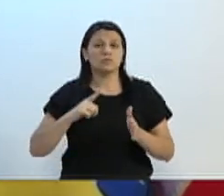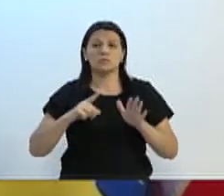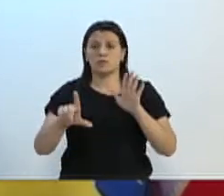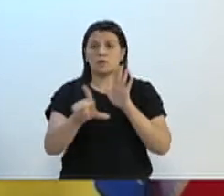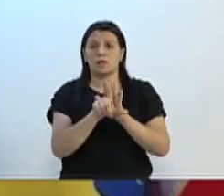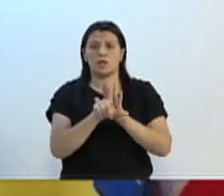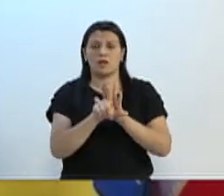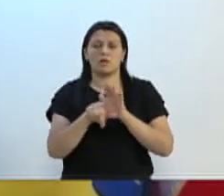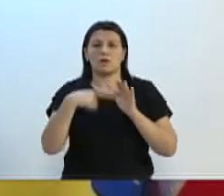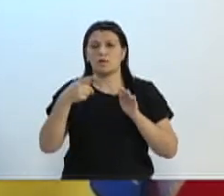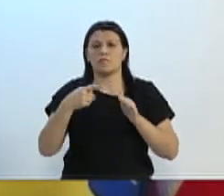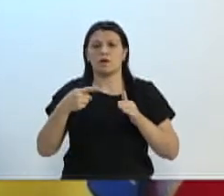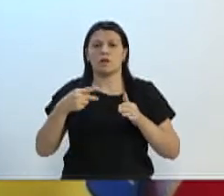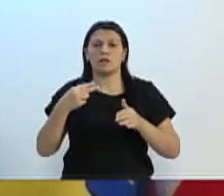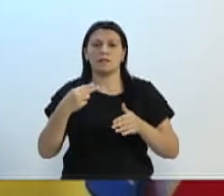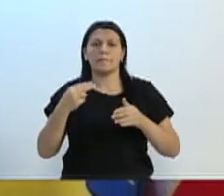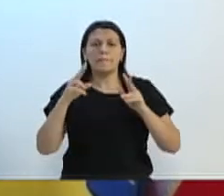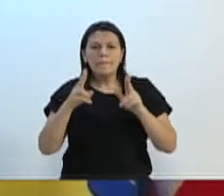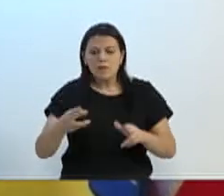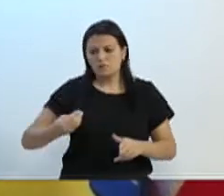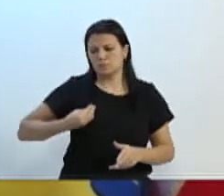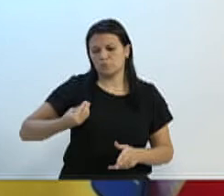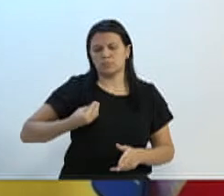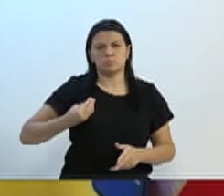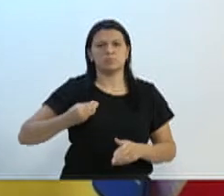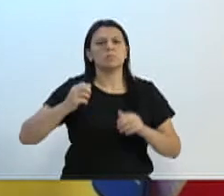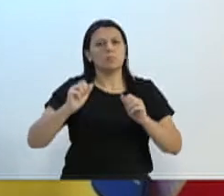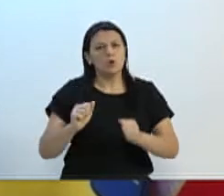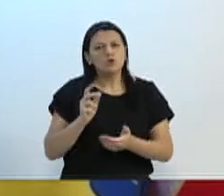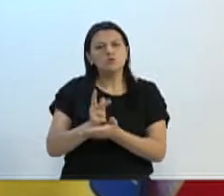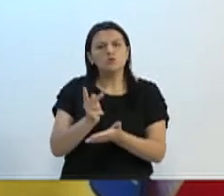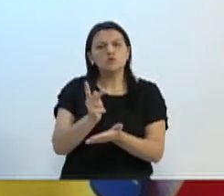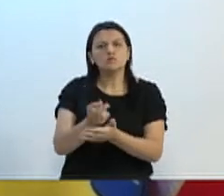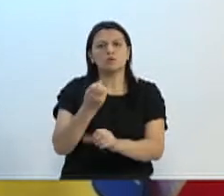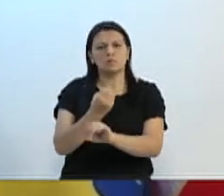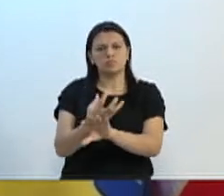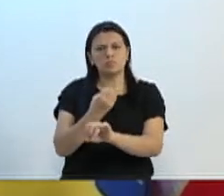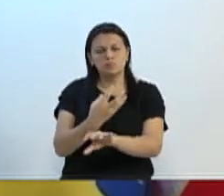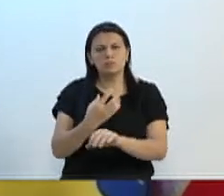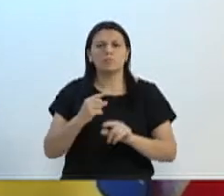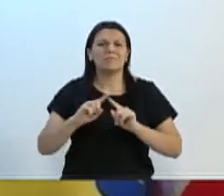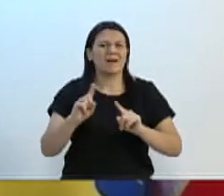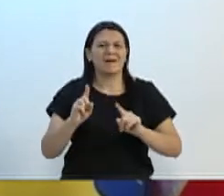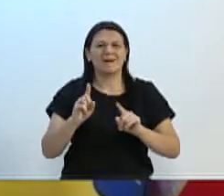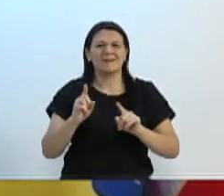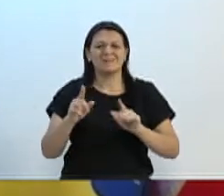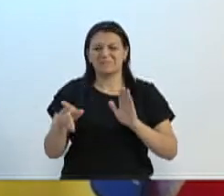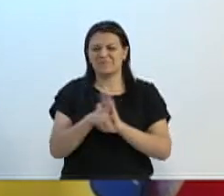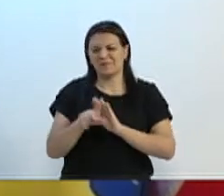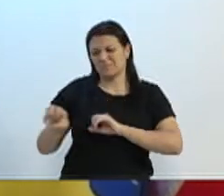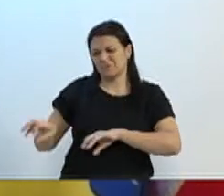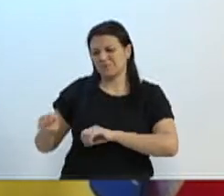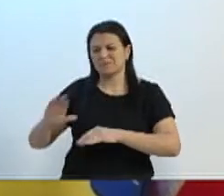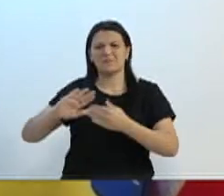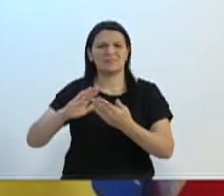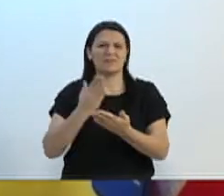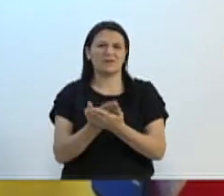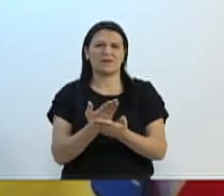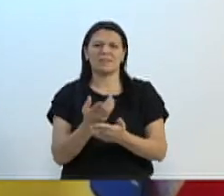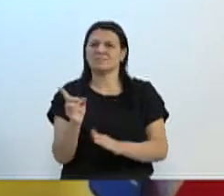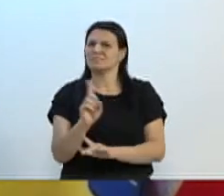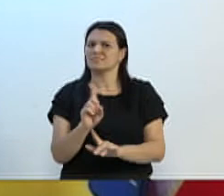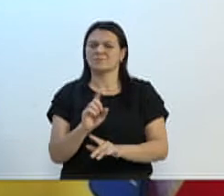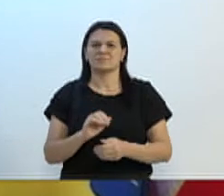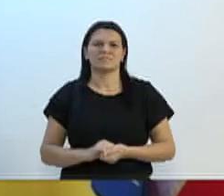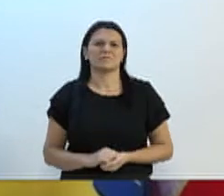continuando mesmo estando em seus lares. Mas também não é educação domiciliar. Mas sabemos que o Brasil não temos